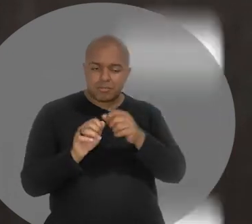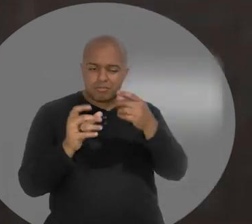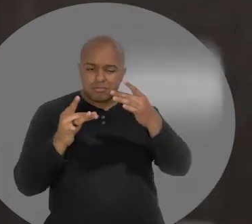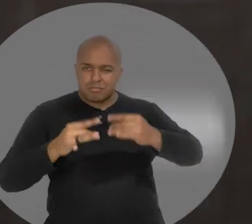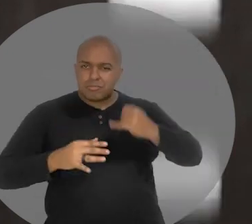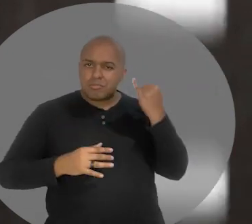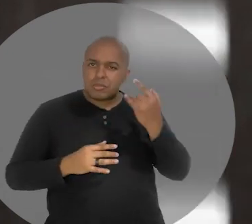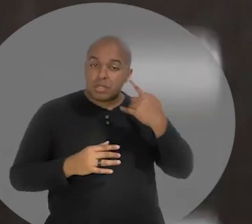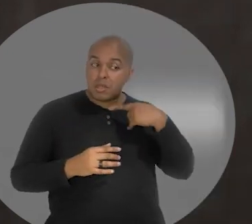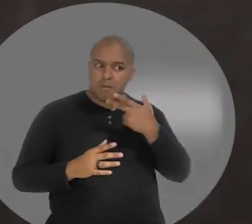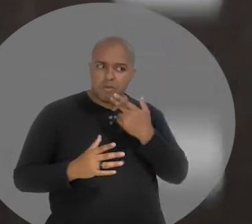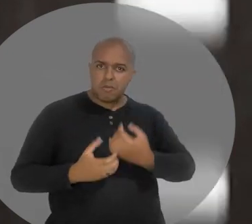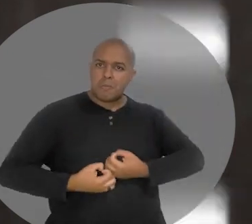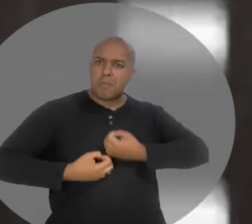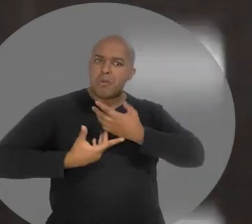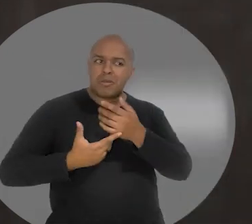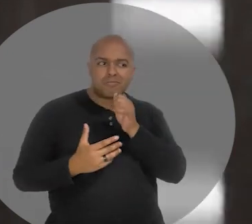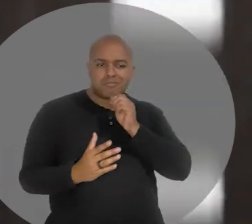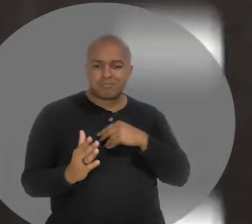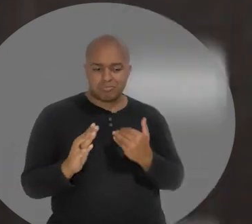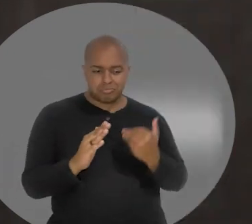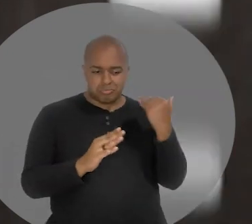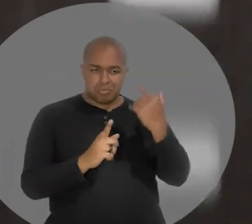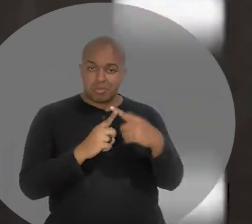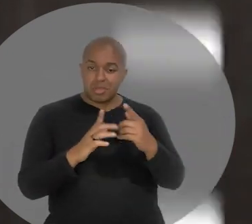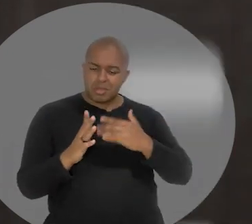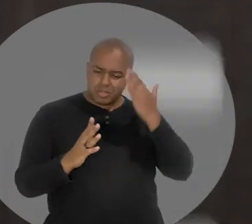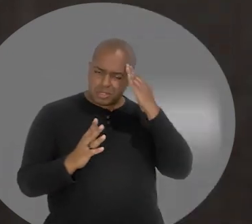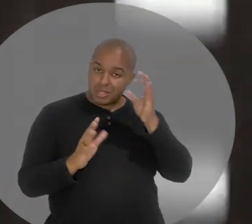de Pré-produção, poeta, ainda não cheguei Clara nesse nível. Tremula. Eu só sei que nada Edição sei e e